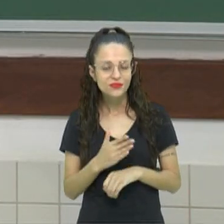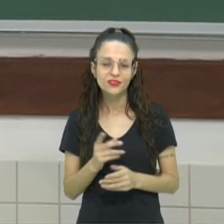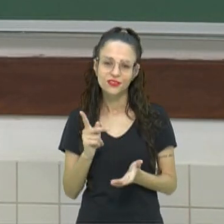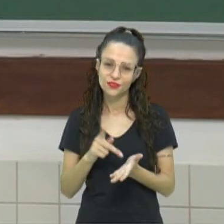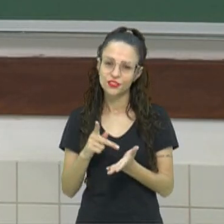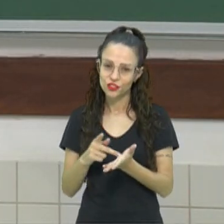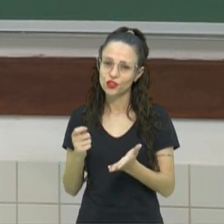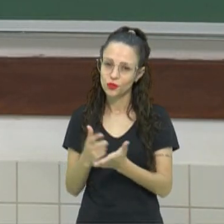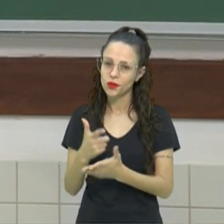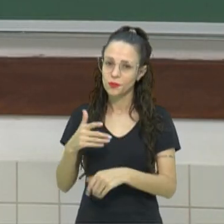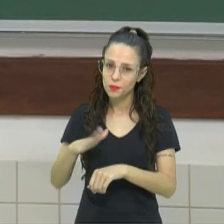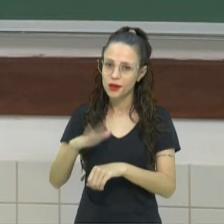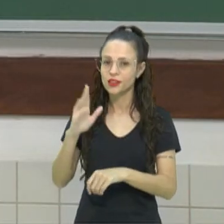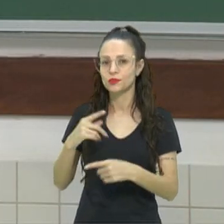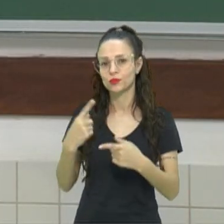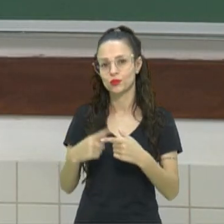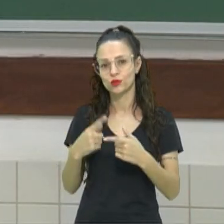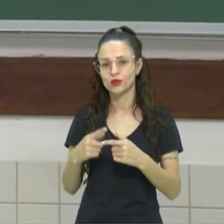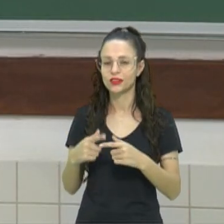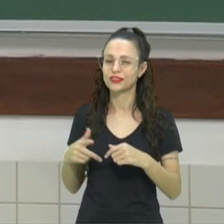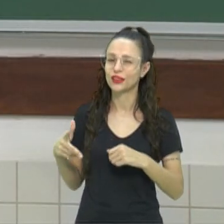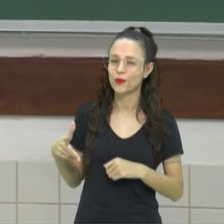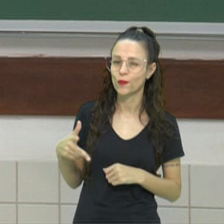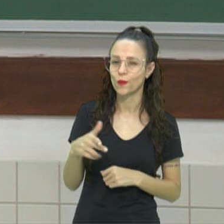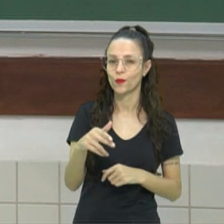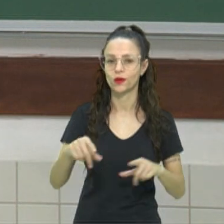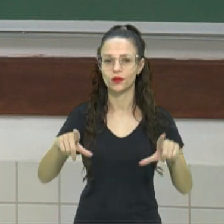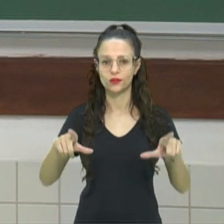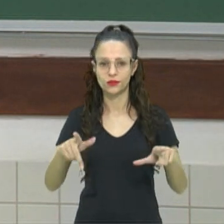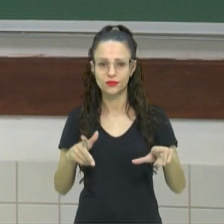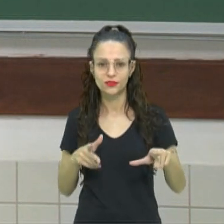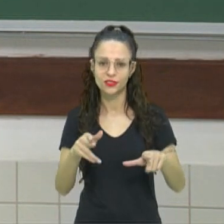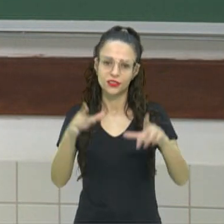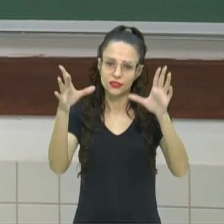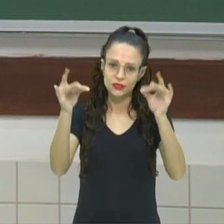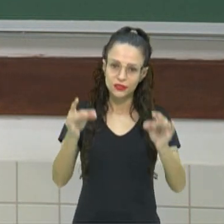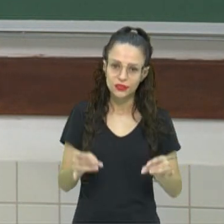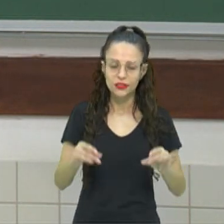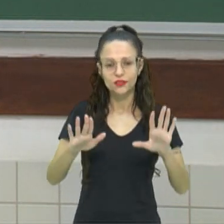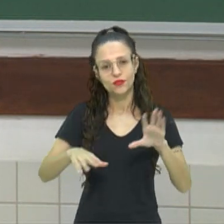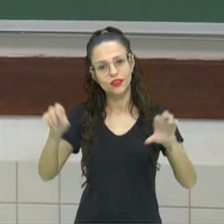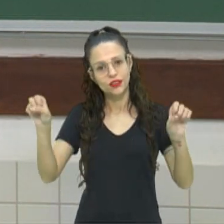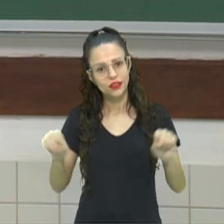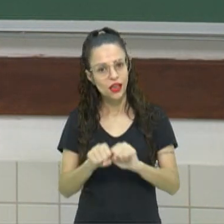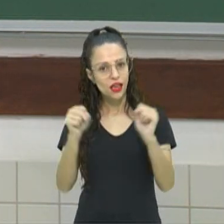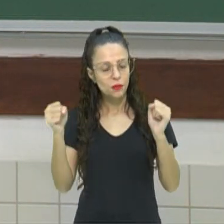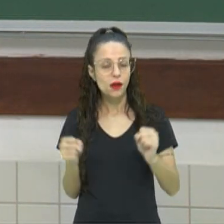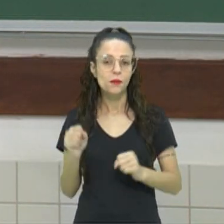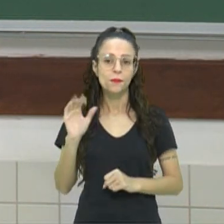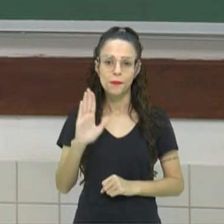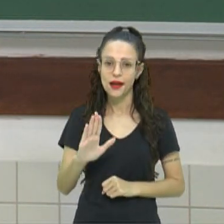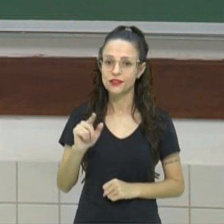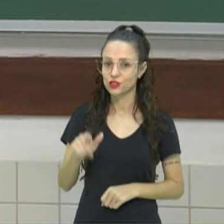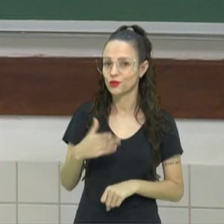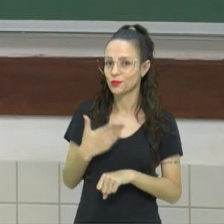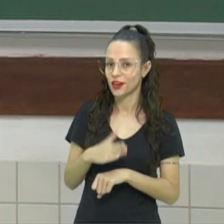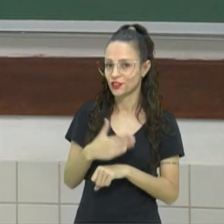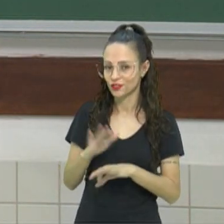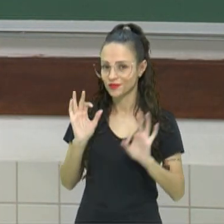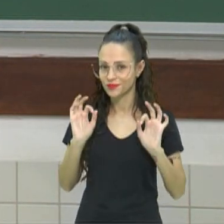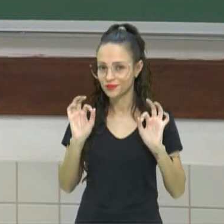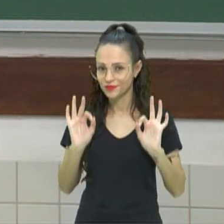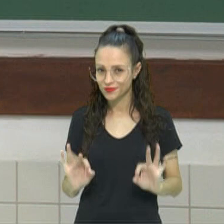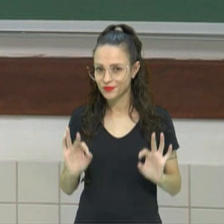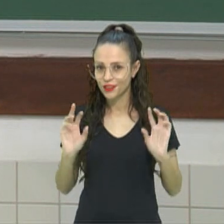pouquinho a mais, tá? Porque sempre tem os recortes, sempre tem um detalhe, às vezes quebra, mas isso é na prática,